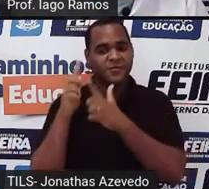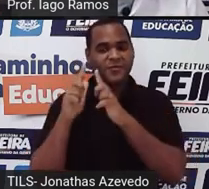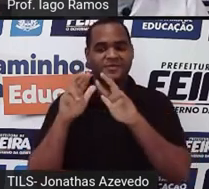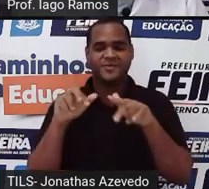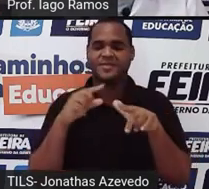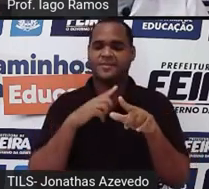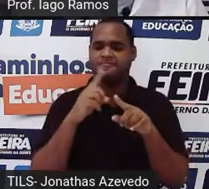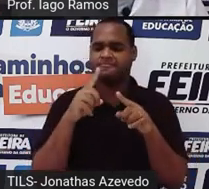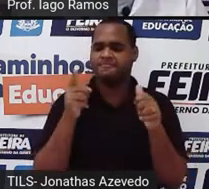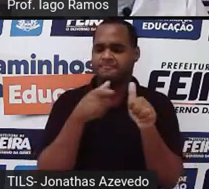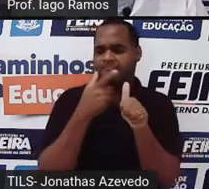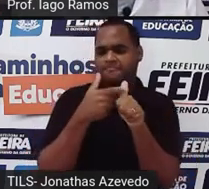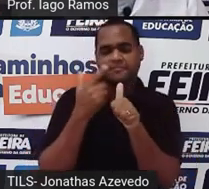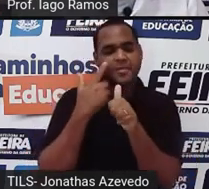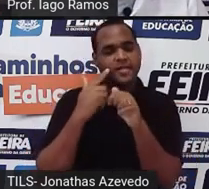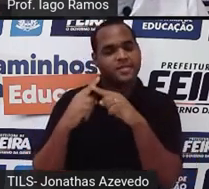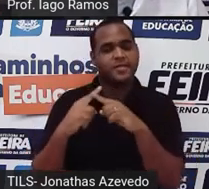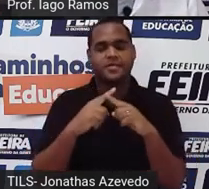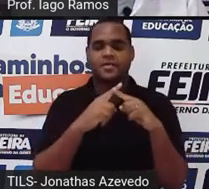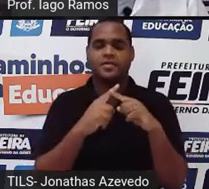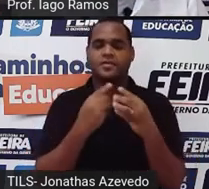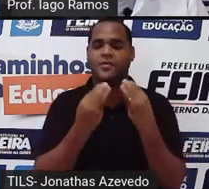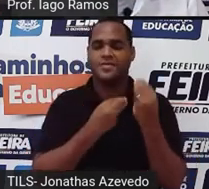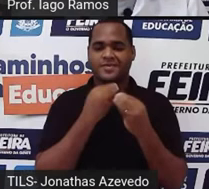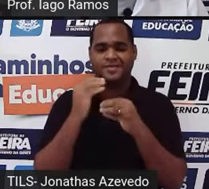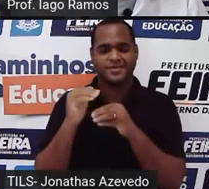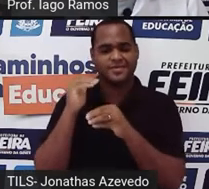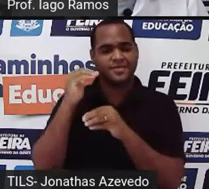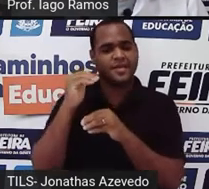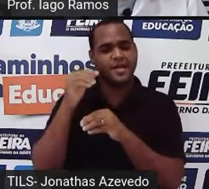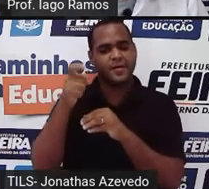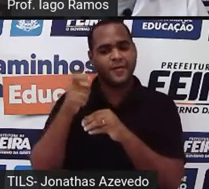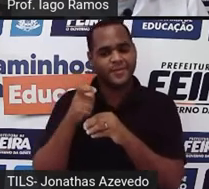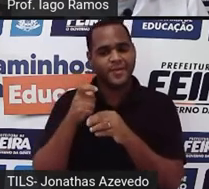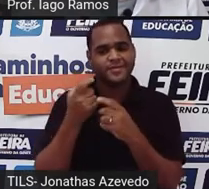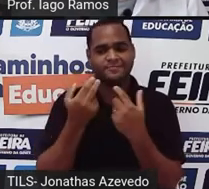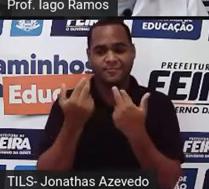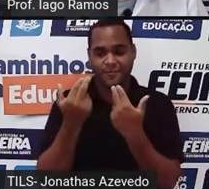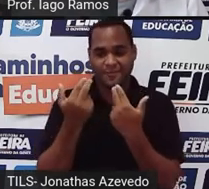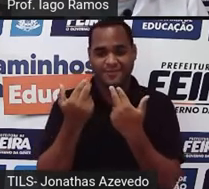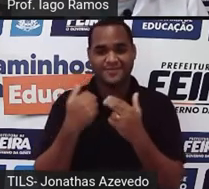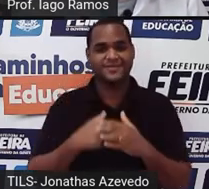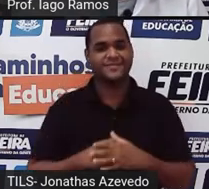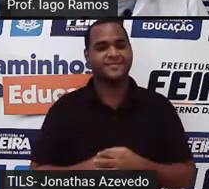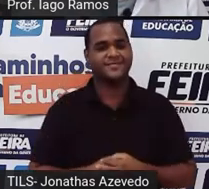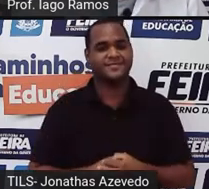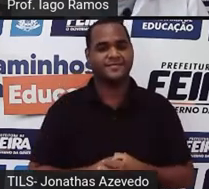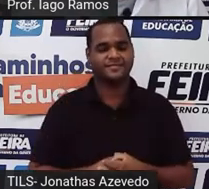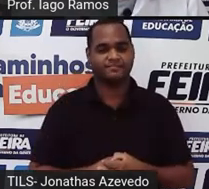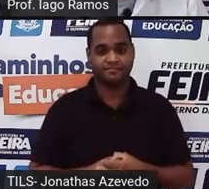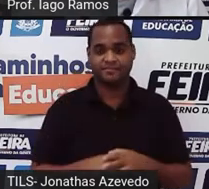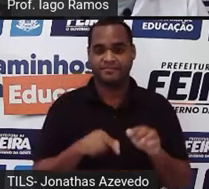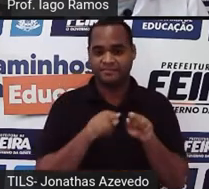quando a gente multiplica potências onde os expoentes são iguais, tá? E as bases podem